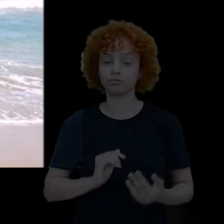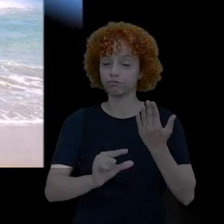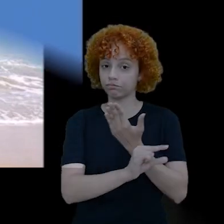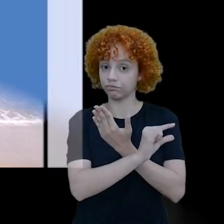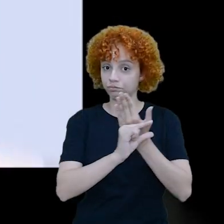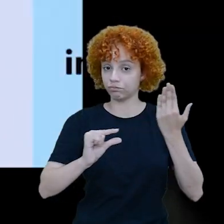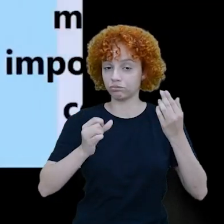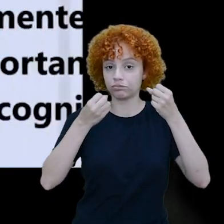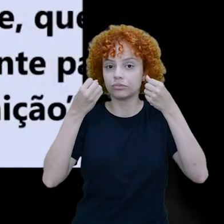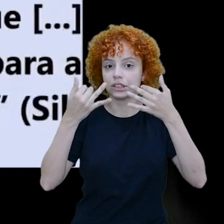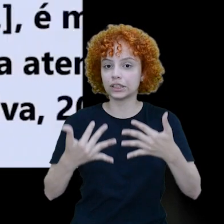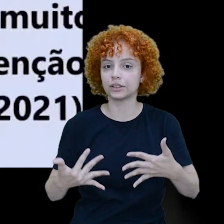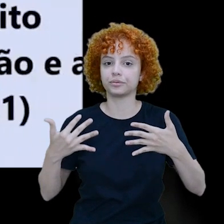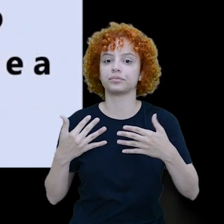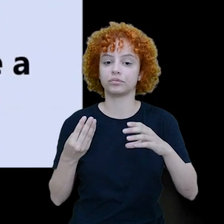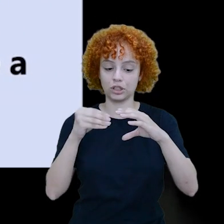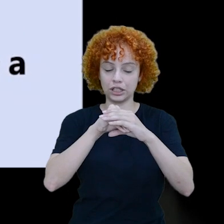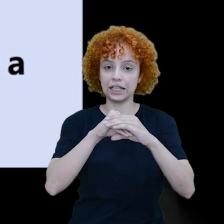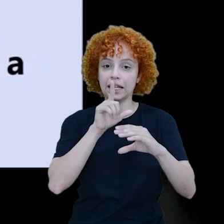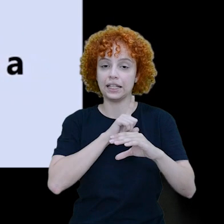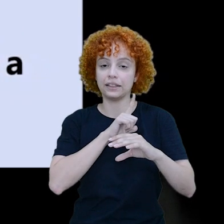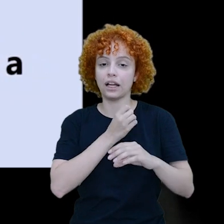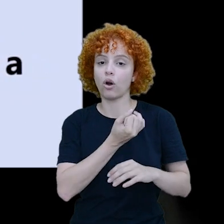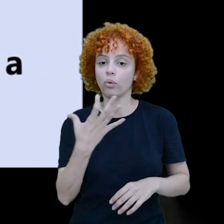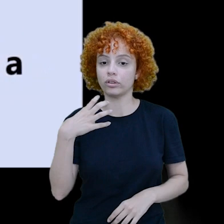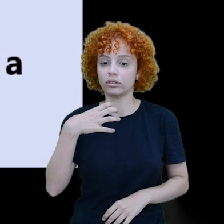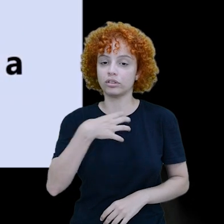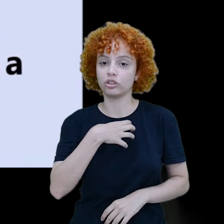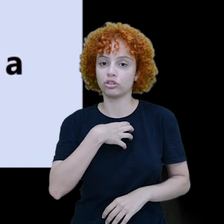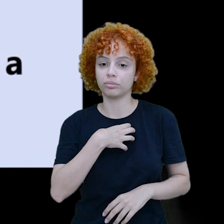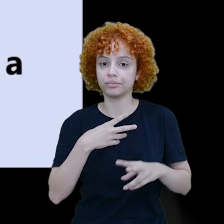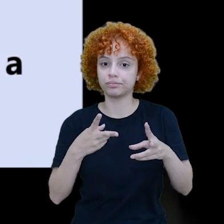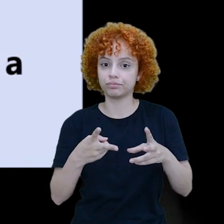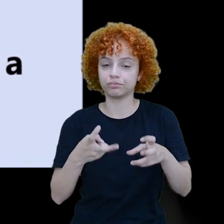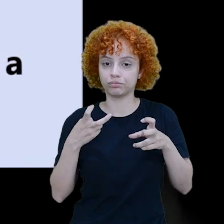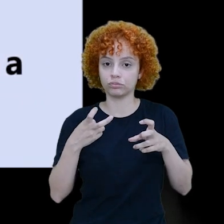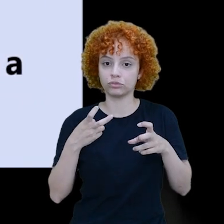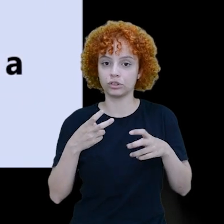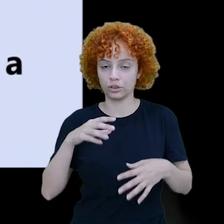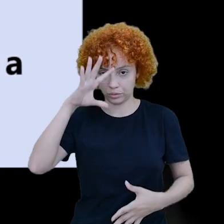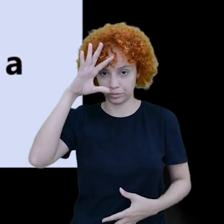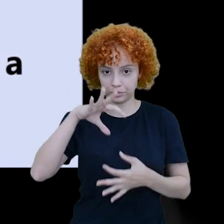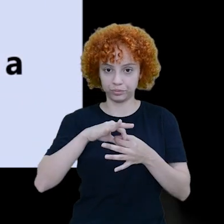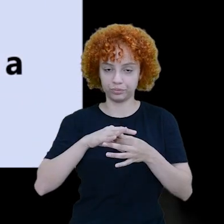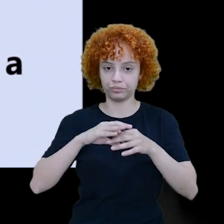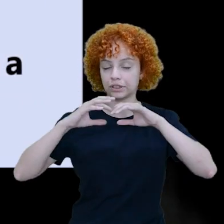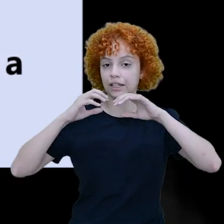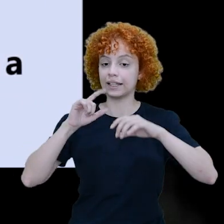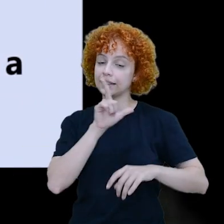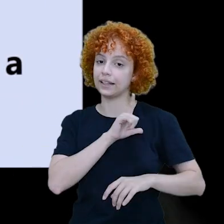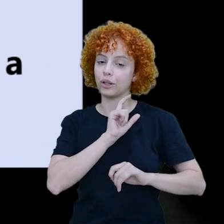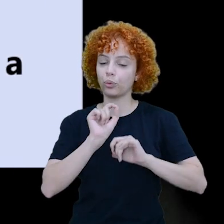Silva nos diz que a ínsula traduz sentimentos viscerais em percepções conscientes para o córtex, ou